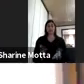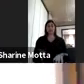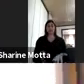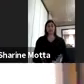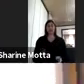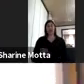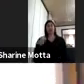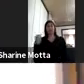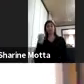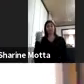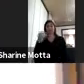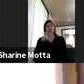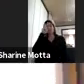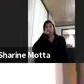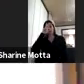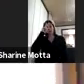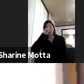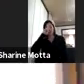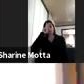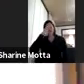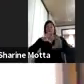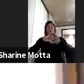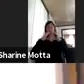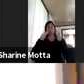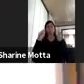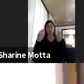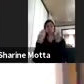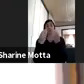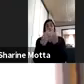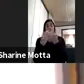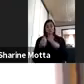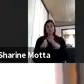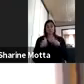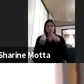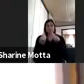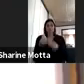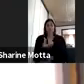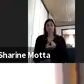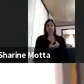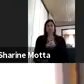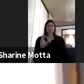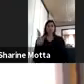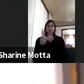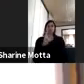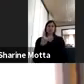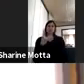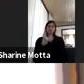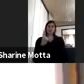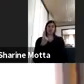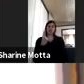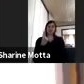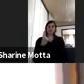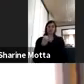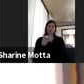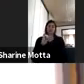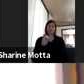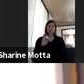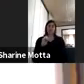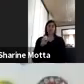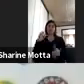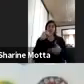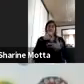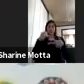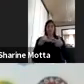que forçou o Poder Executivo a disponibilizar esse valor de R$600, né? Porque se fosse pelo Poder Executivo, teria